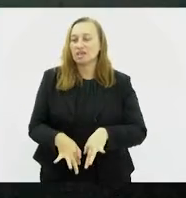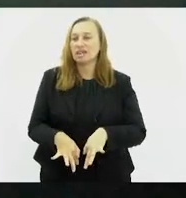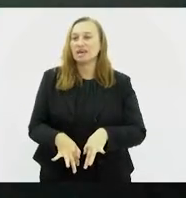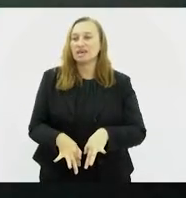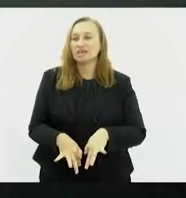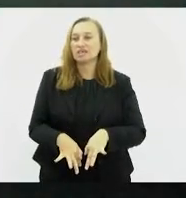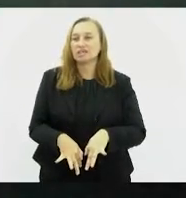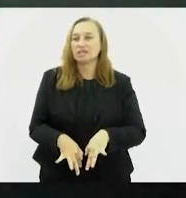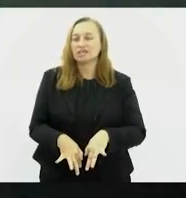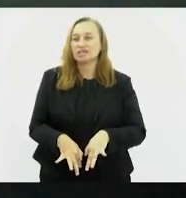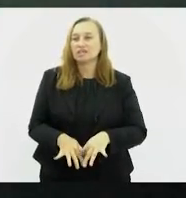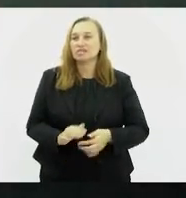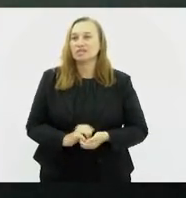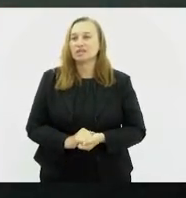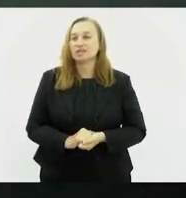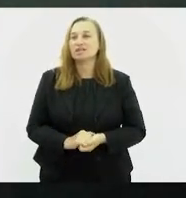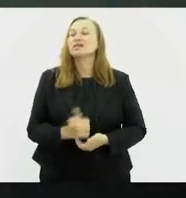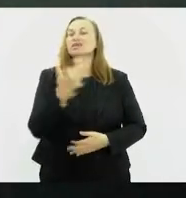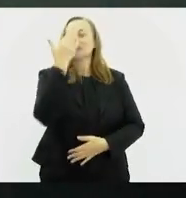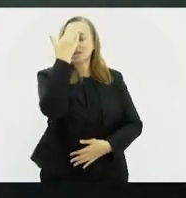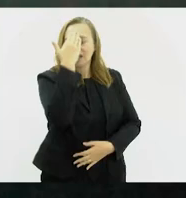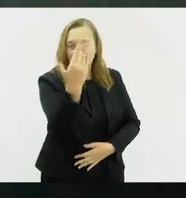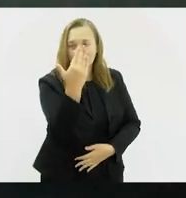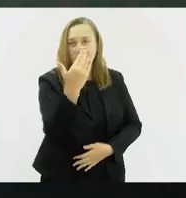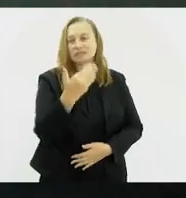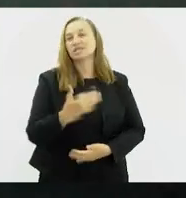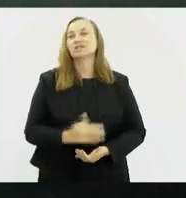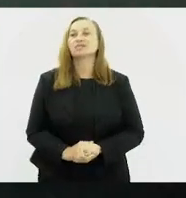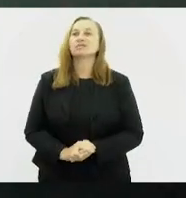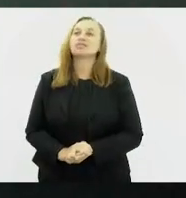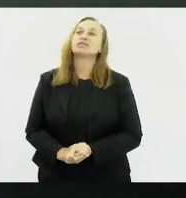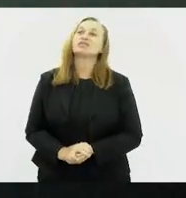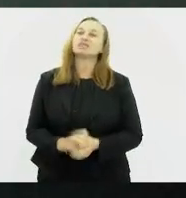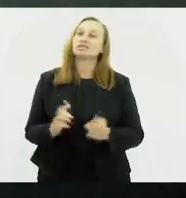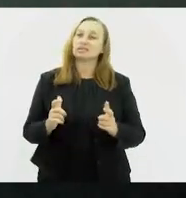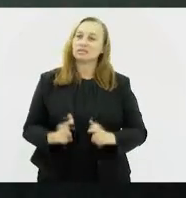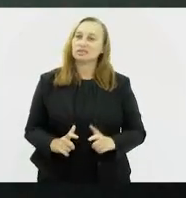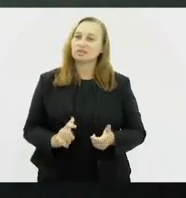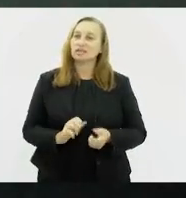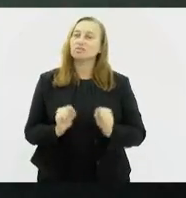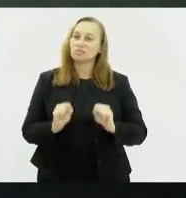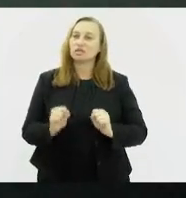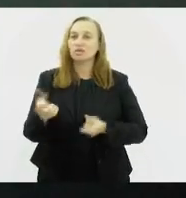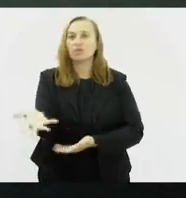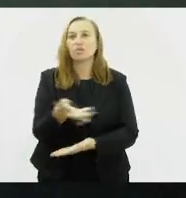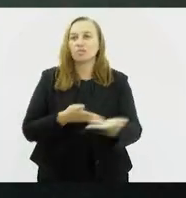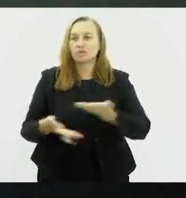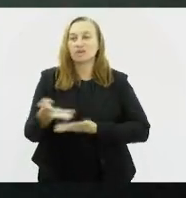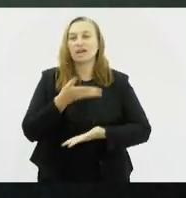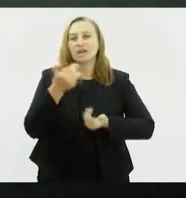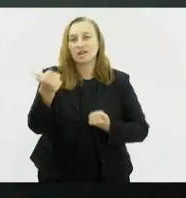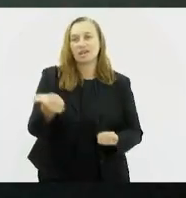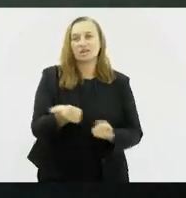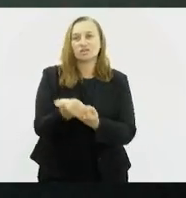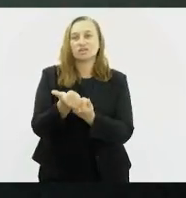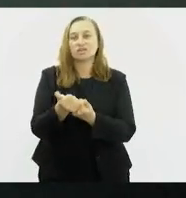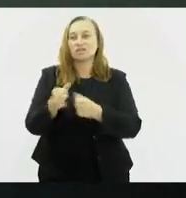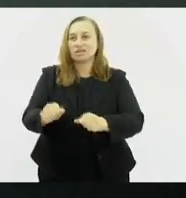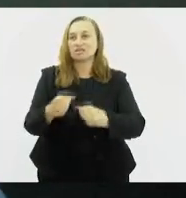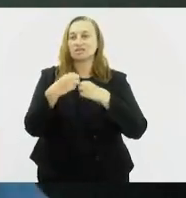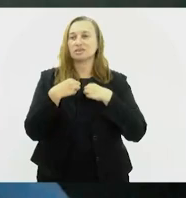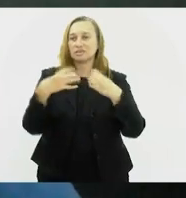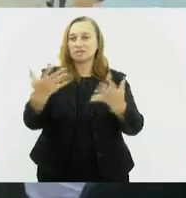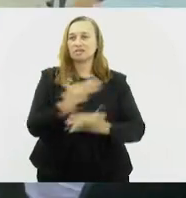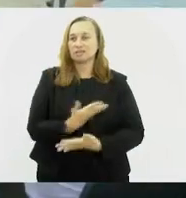próximo, os meus agradecimentos por esse espaço e por poder compartilhar e ajudar nessa audiência.